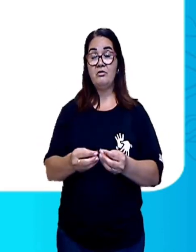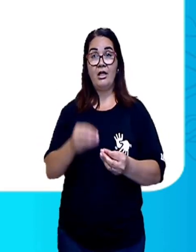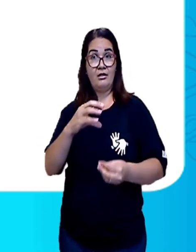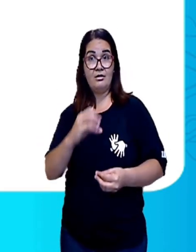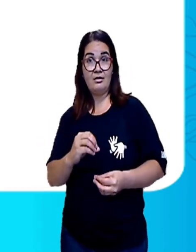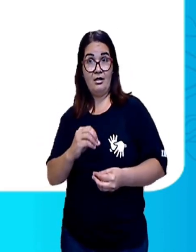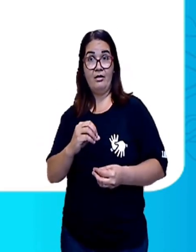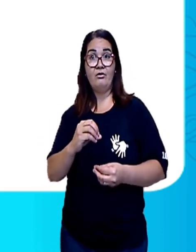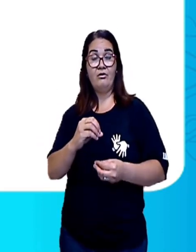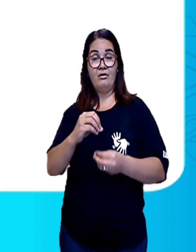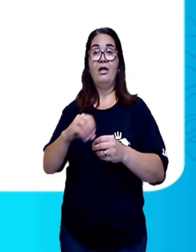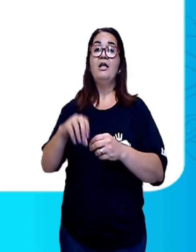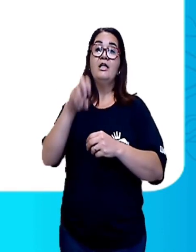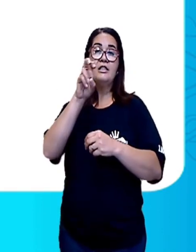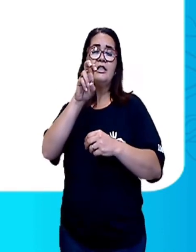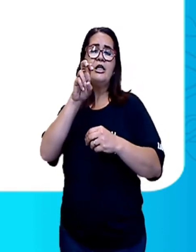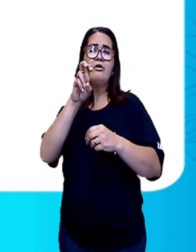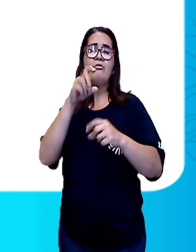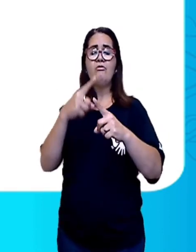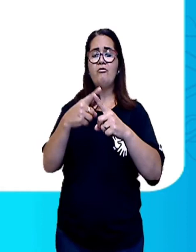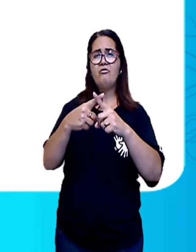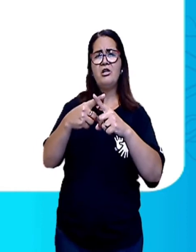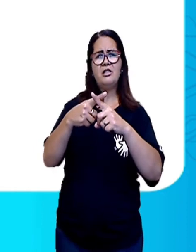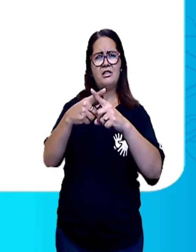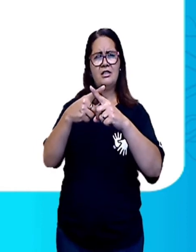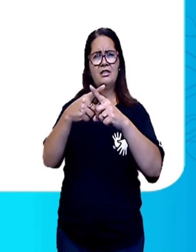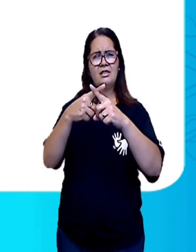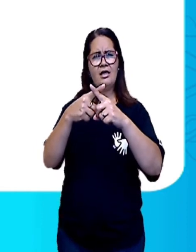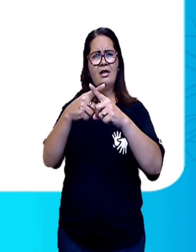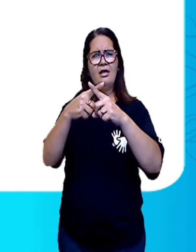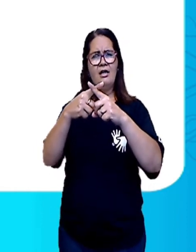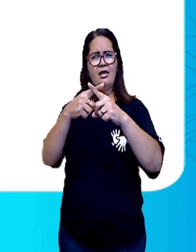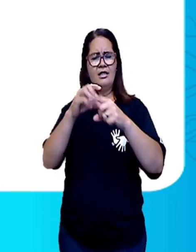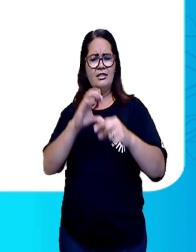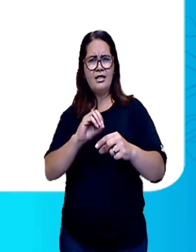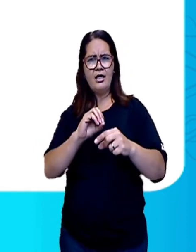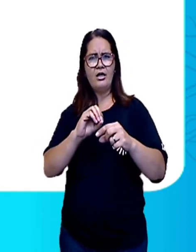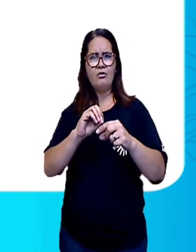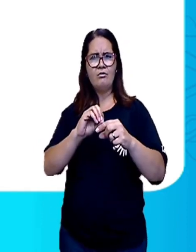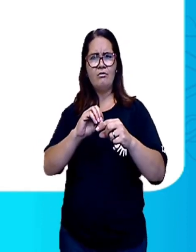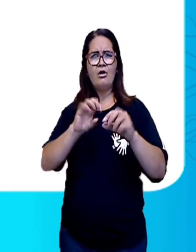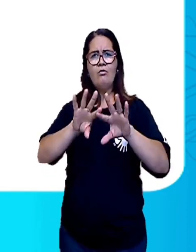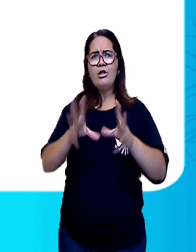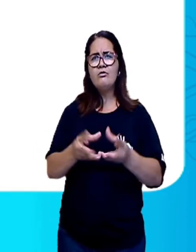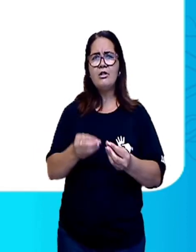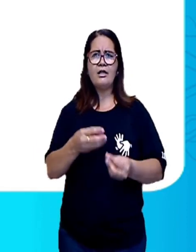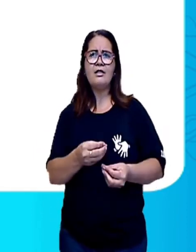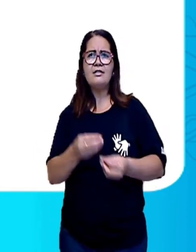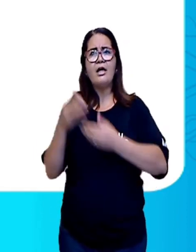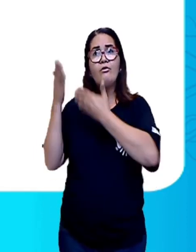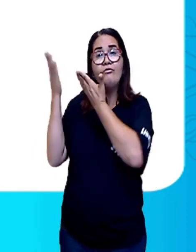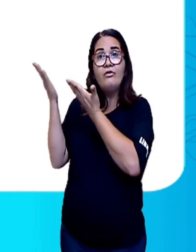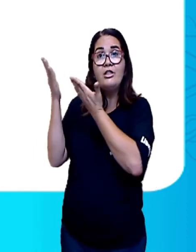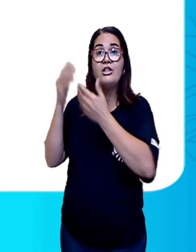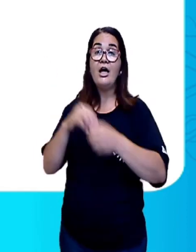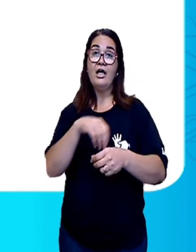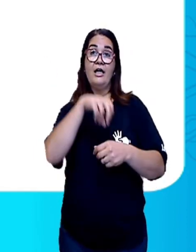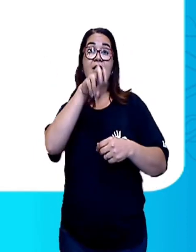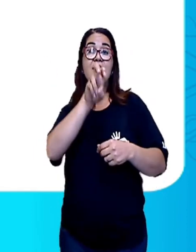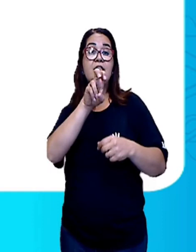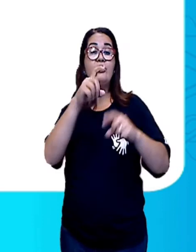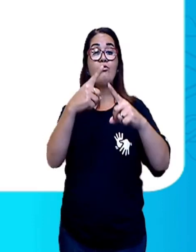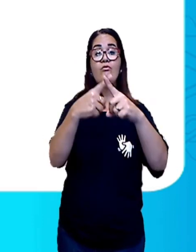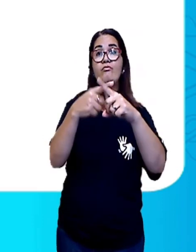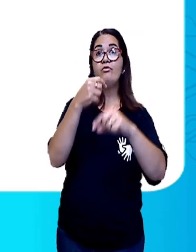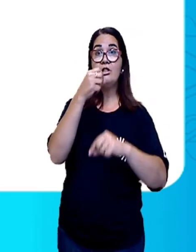0. E 5 vezes 1, 5. Então, nós descobrimos que dentro da capacidade de 5